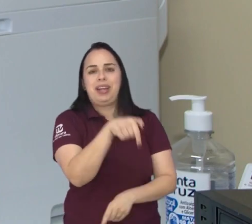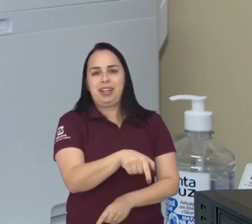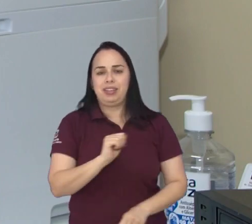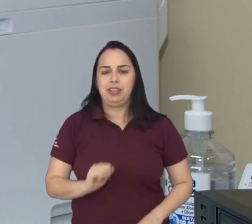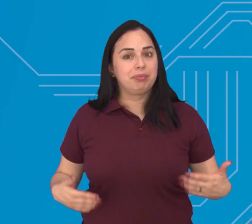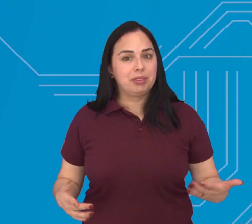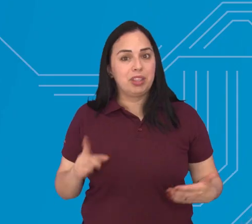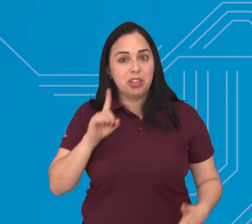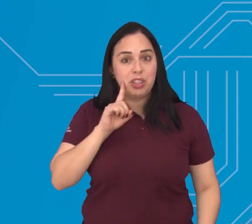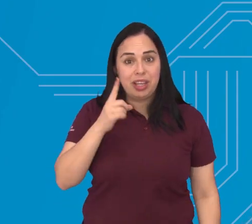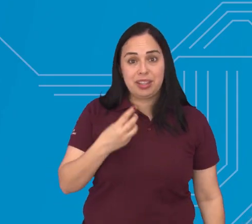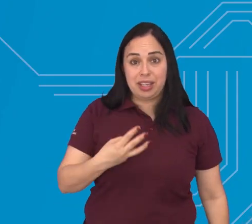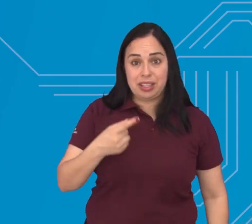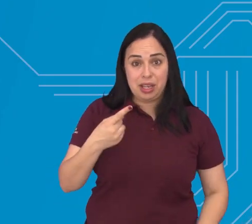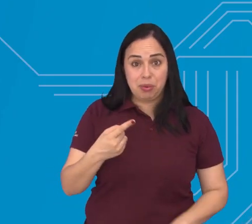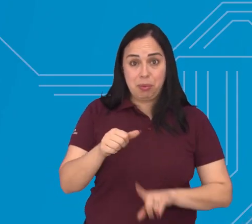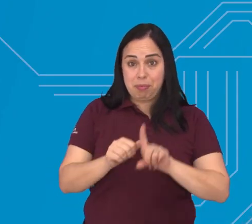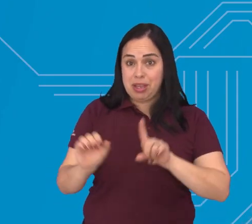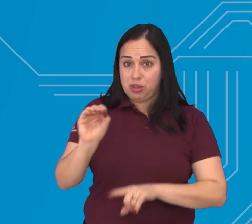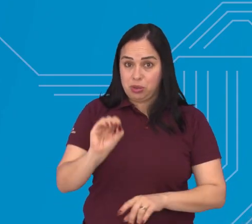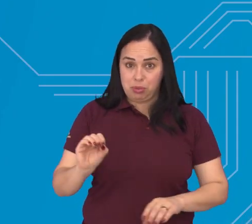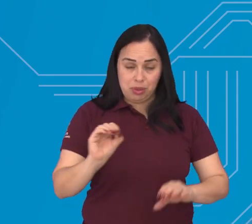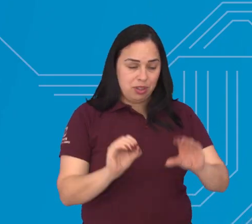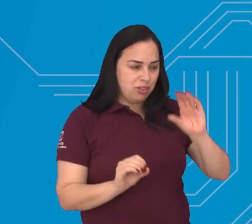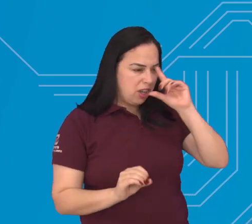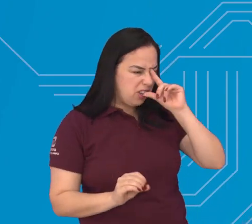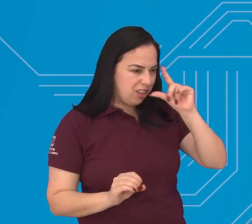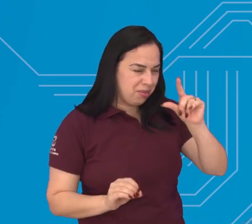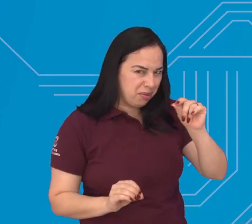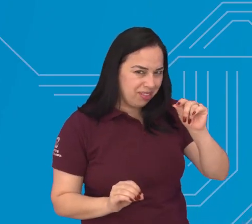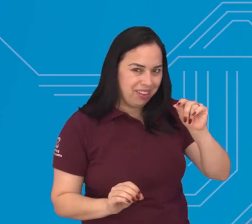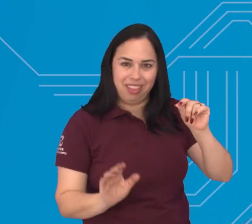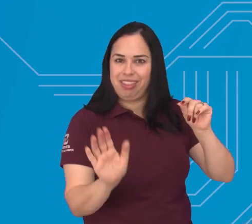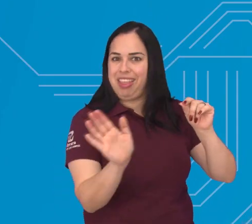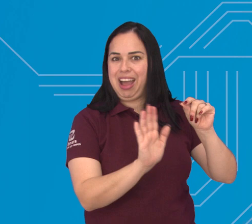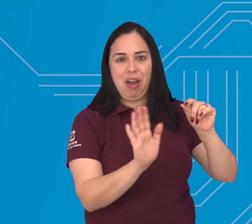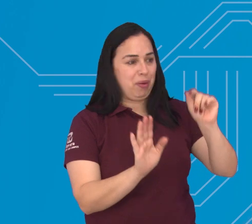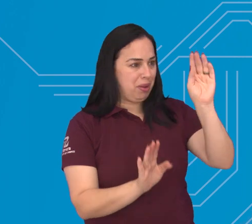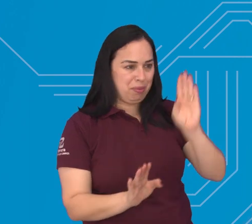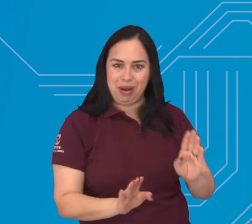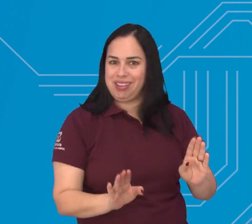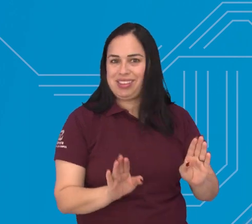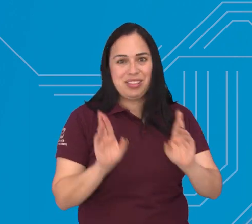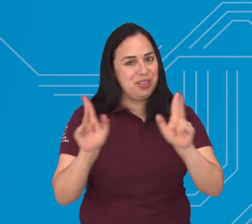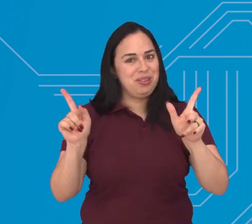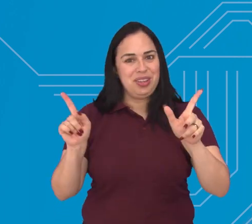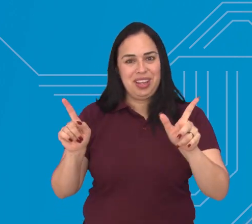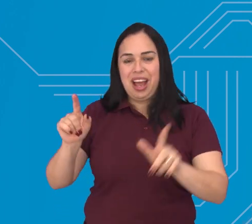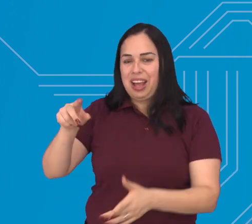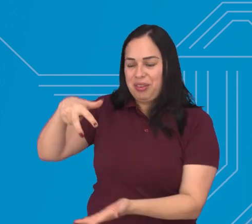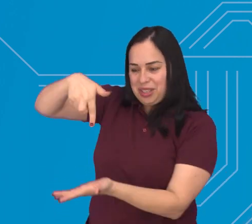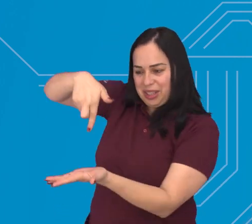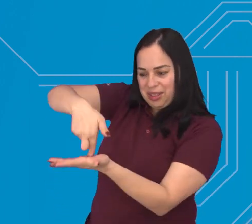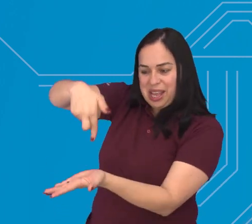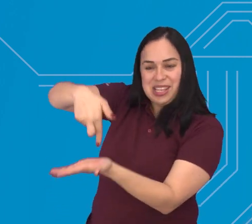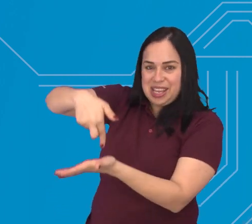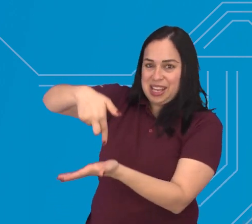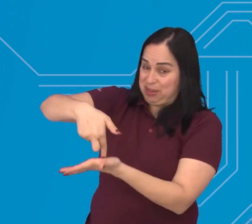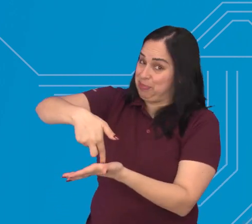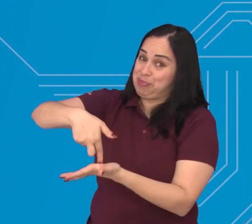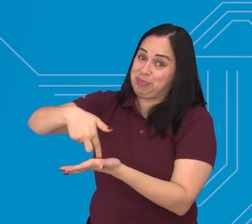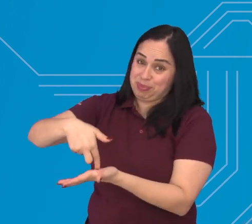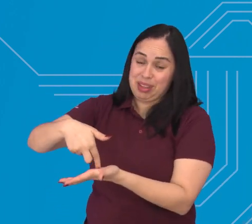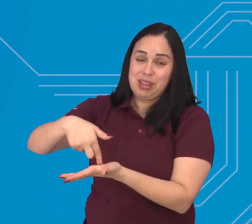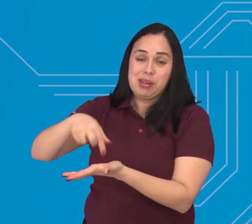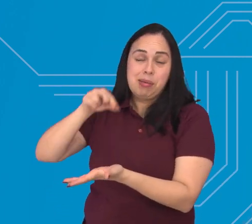próprios amigos acharem. E o dia 31 de outubro foi o Dia das Bruxas, não? Aqui no Brasil, não só isso, a data também celebra